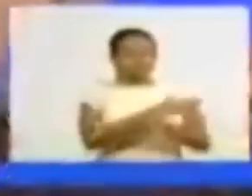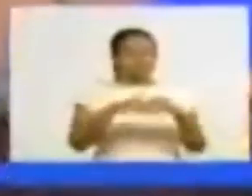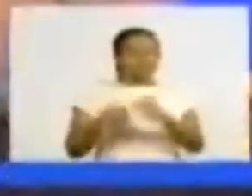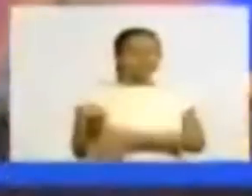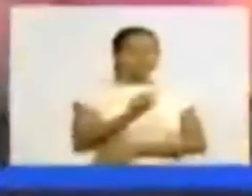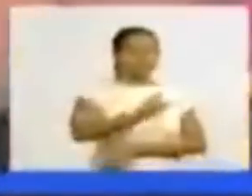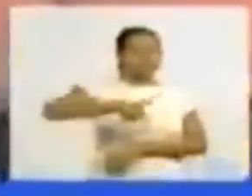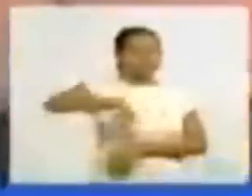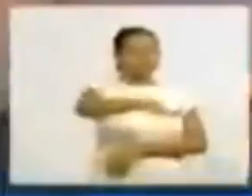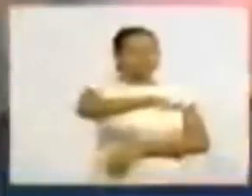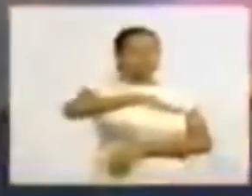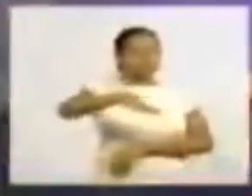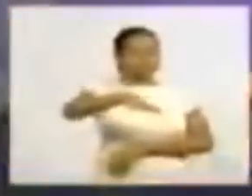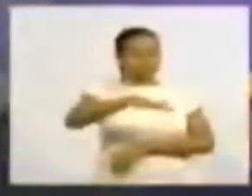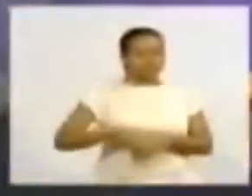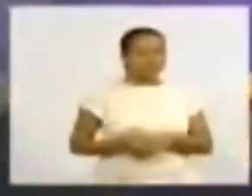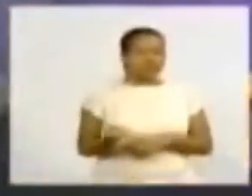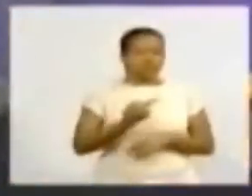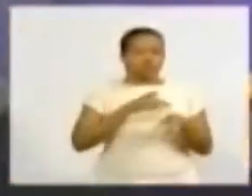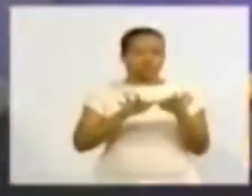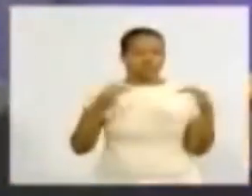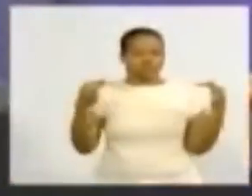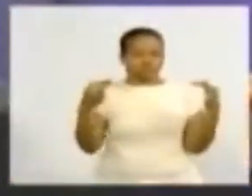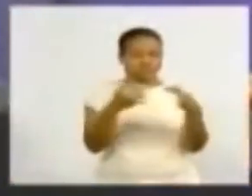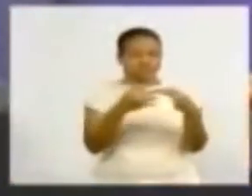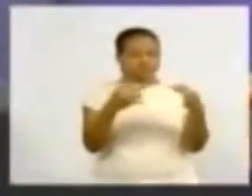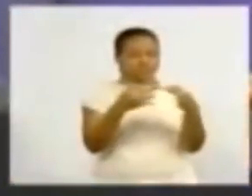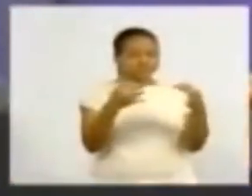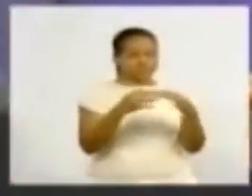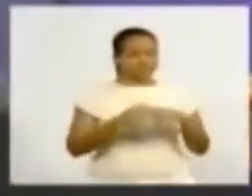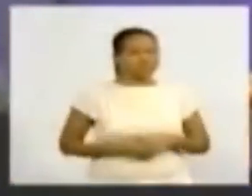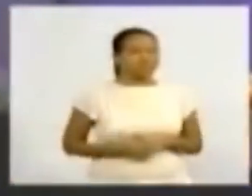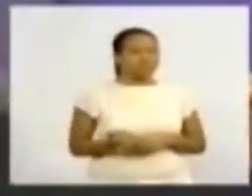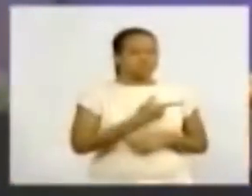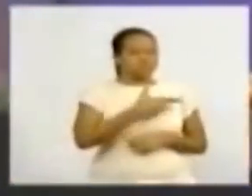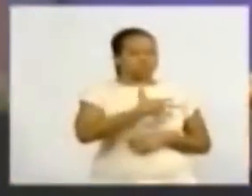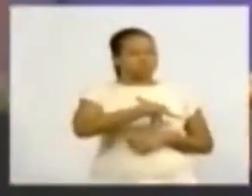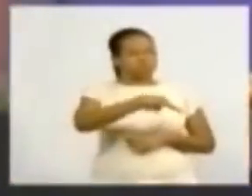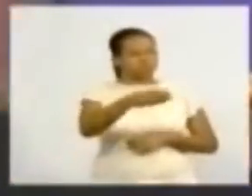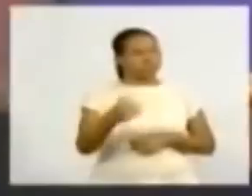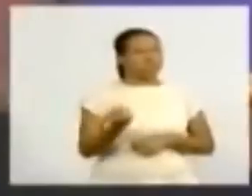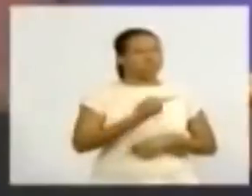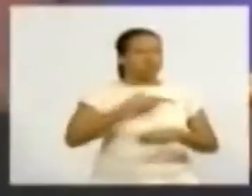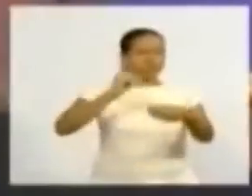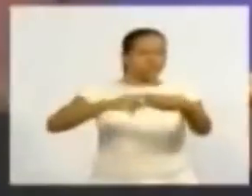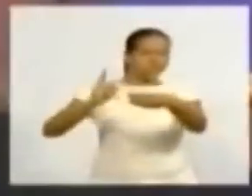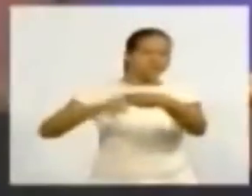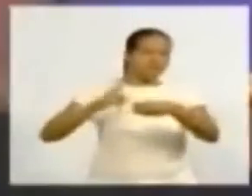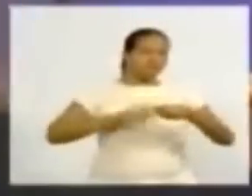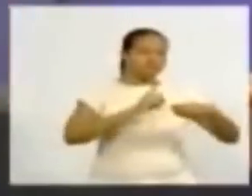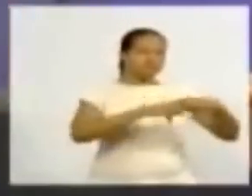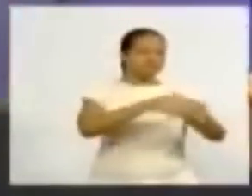sobre todos nós, sobre as nossas famílias, sobre os nossos filhos, sobre as nossas